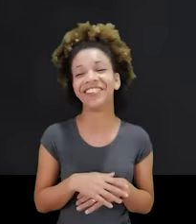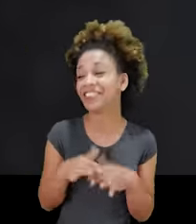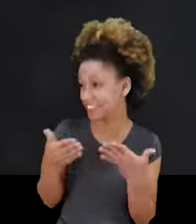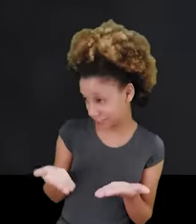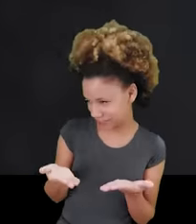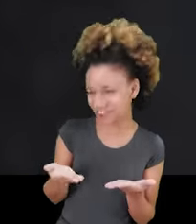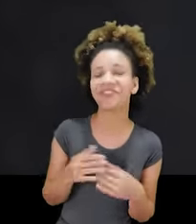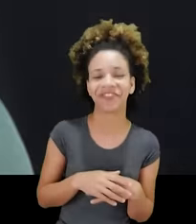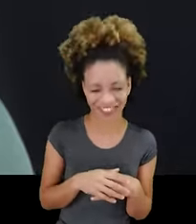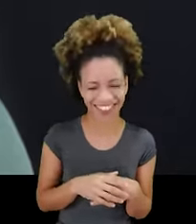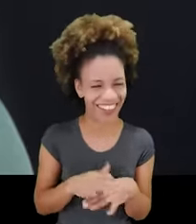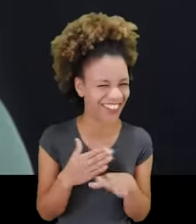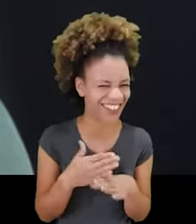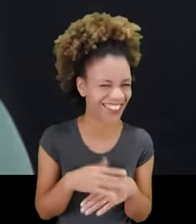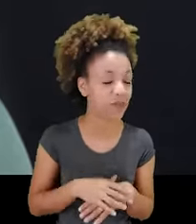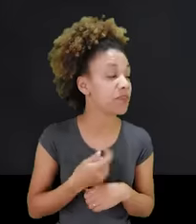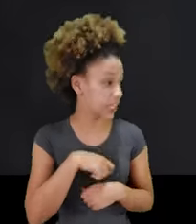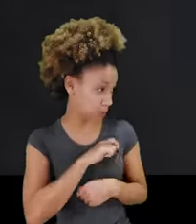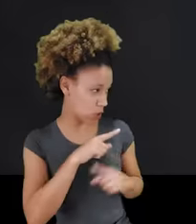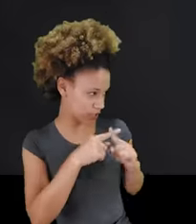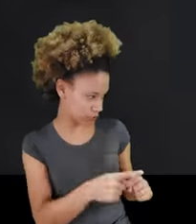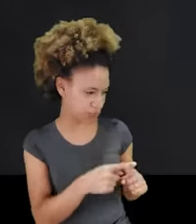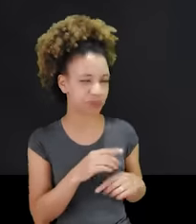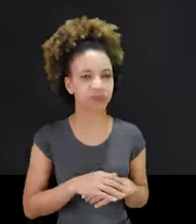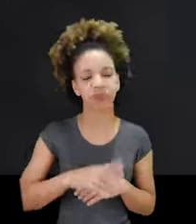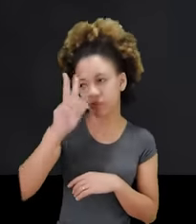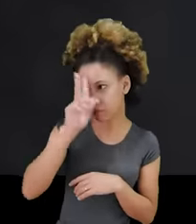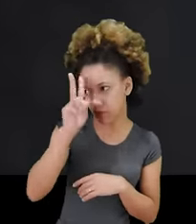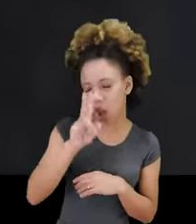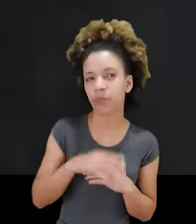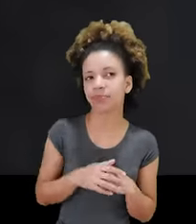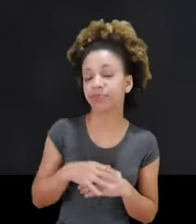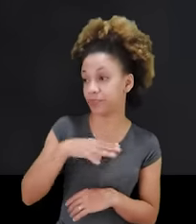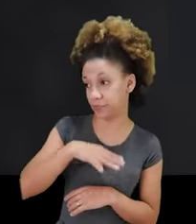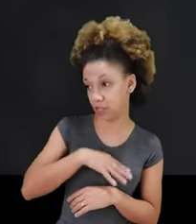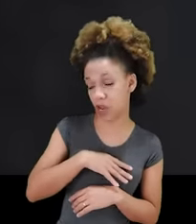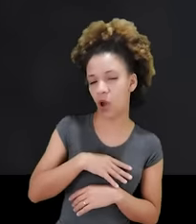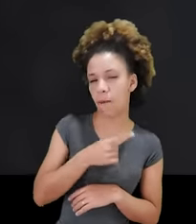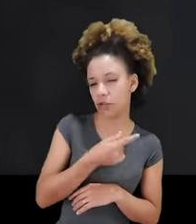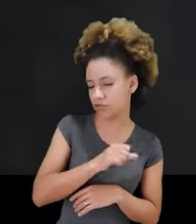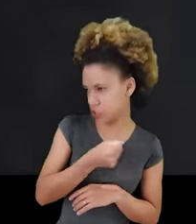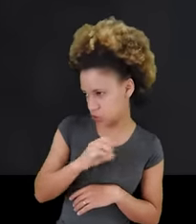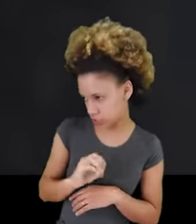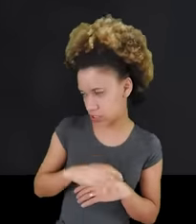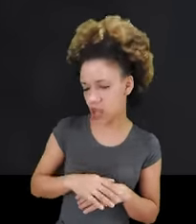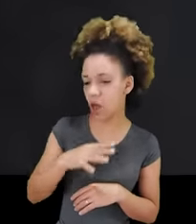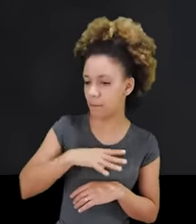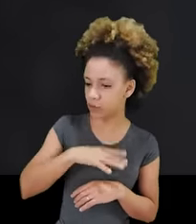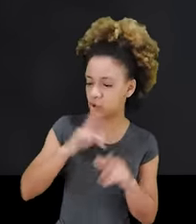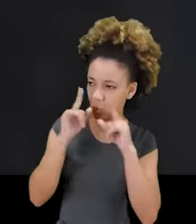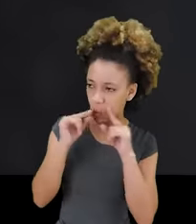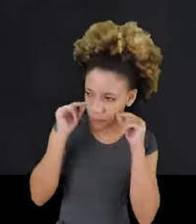Então, da comida? Espanhóis. Espanhóis. Eu lembro que Portugal dos anos 80 era um Portugal onde vias mais portugueses